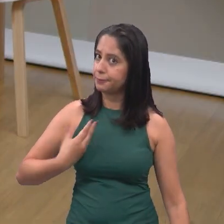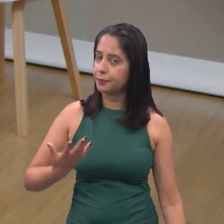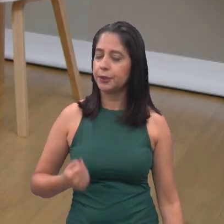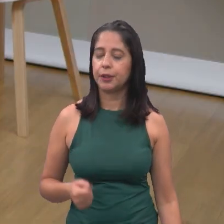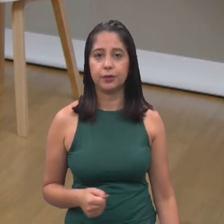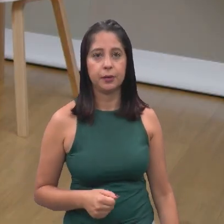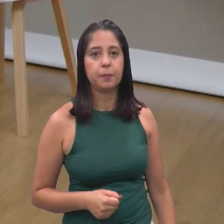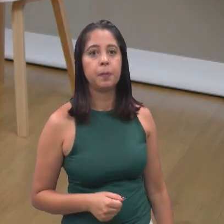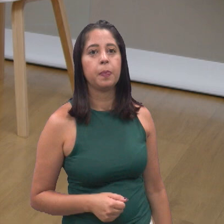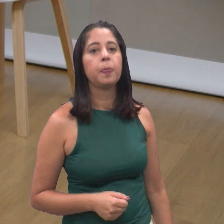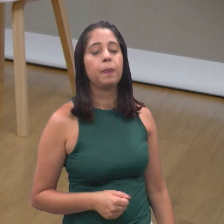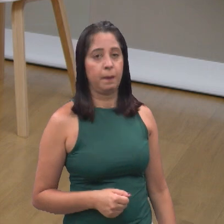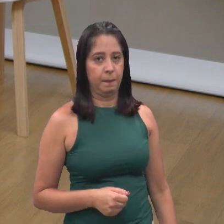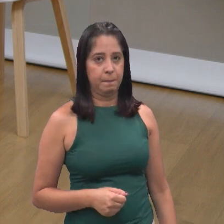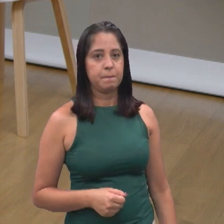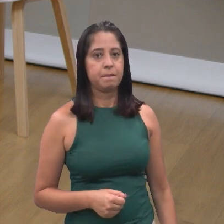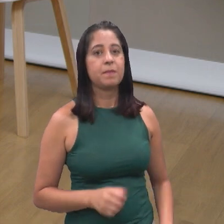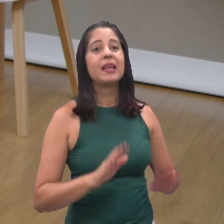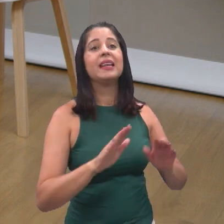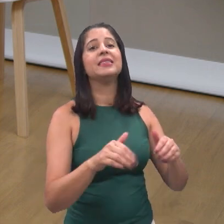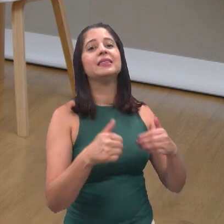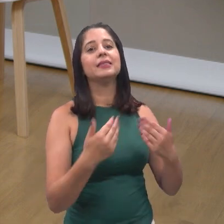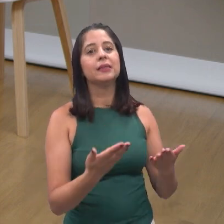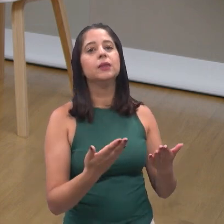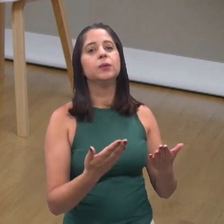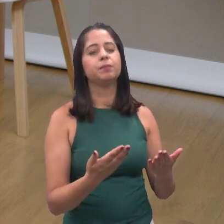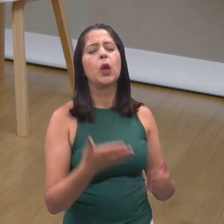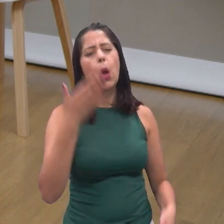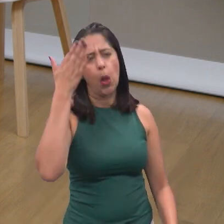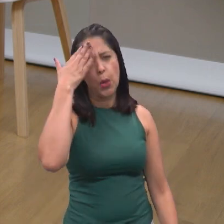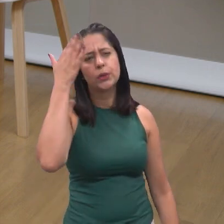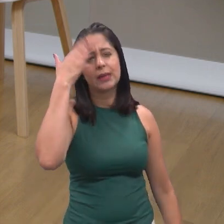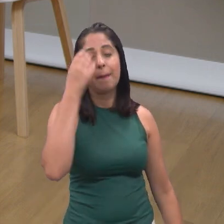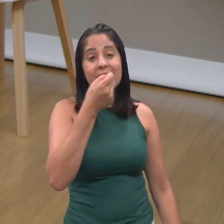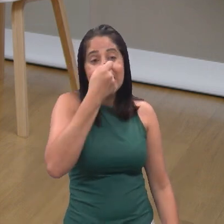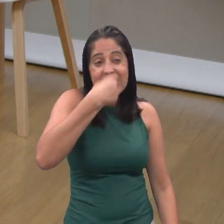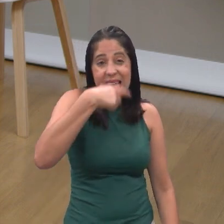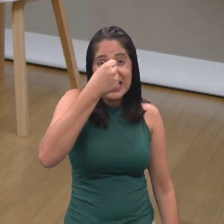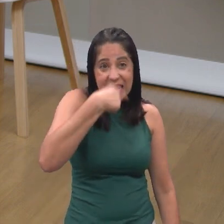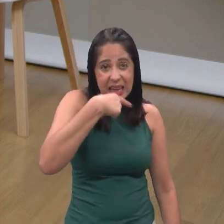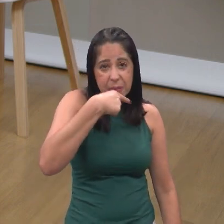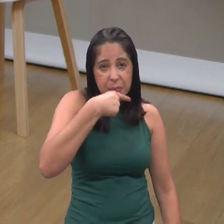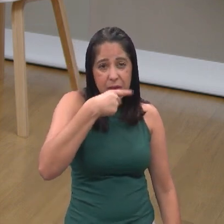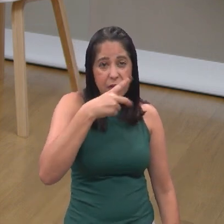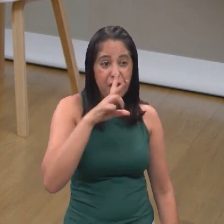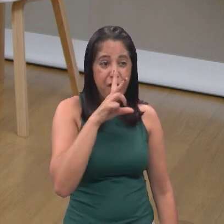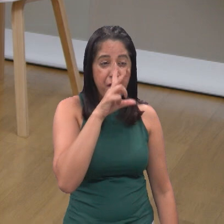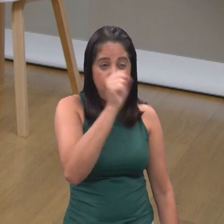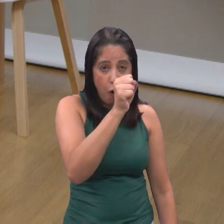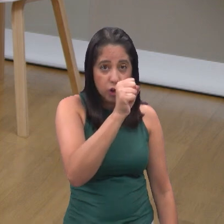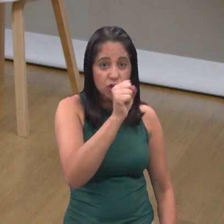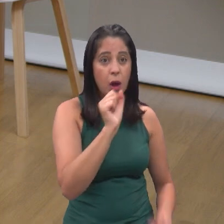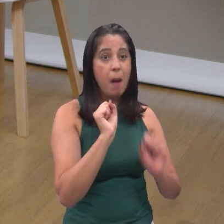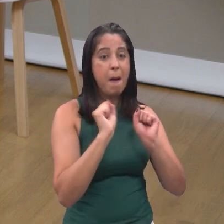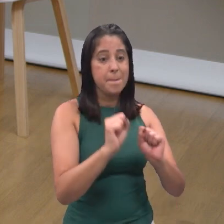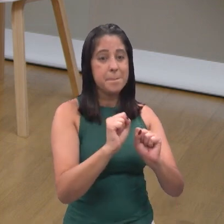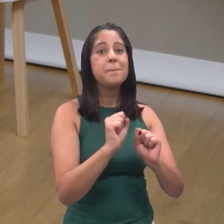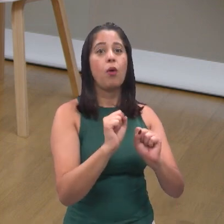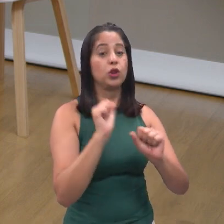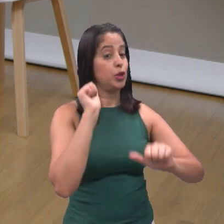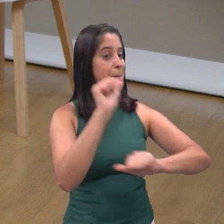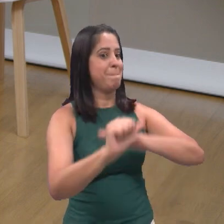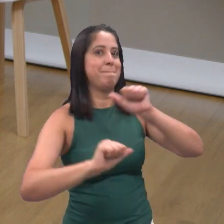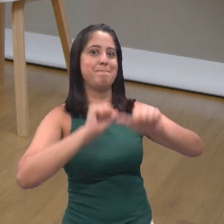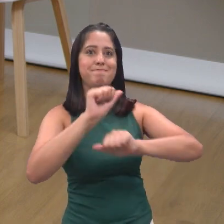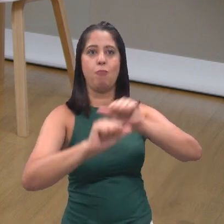ao ambiente de casa mesmo, porque a gente sabe que uma gripe pode evoluir para outras doenças infecto-contagiosas, como a gente está conversando aqui.